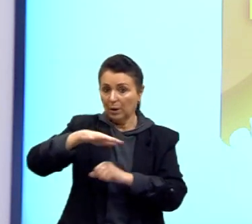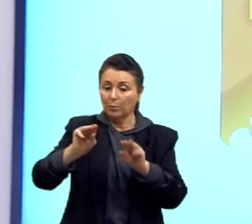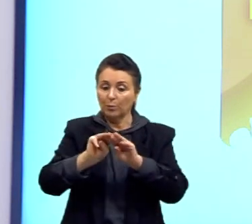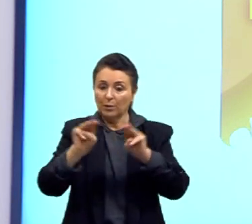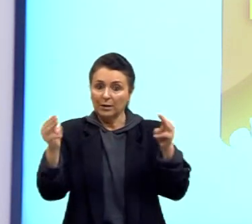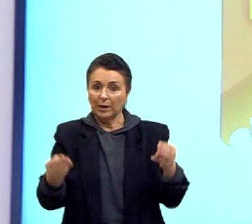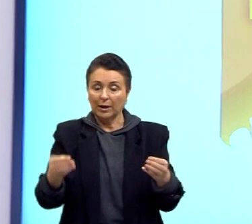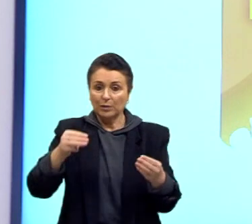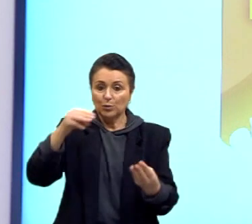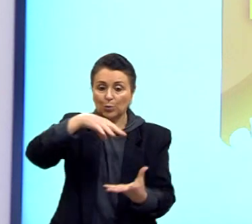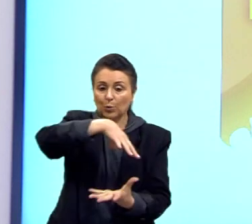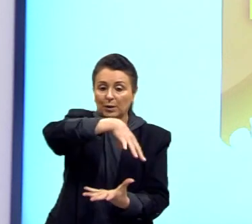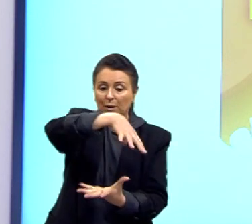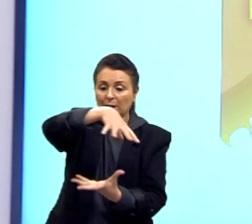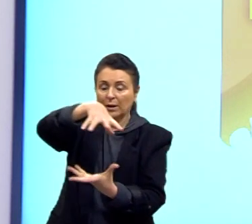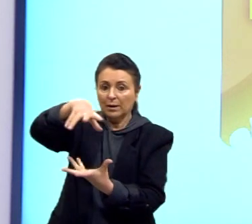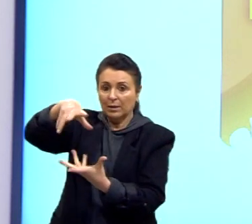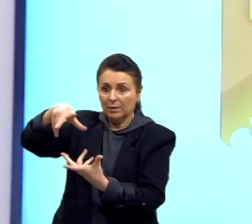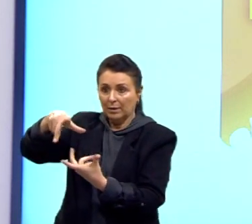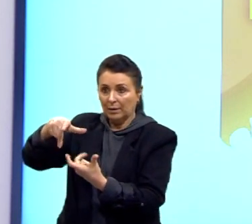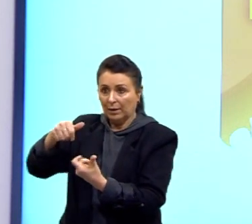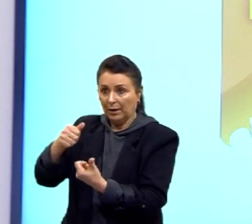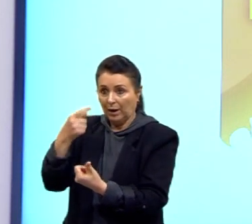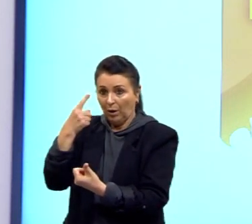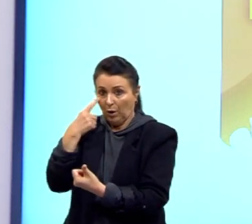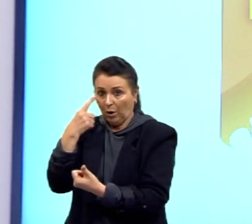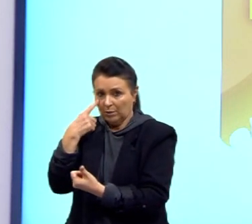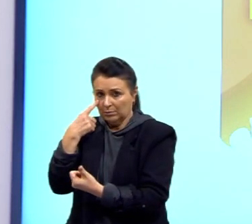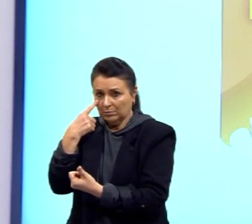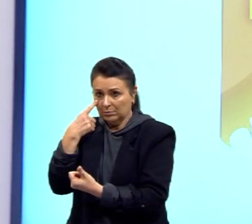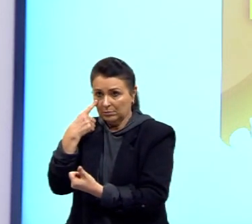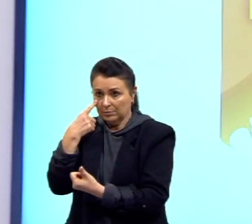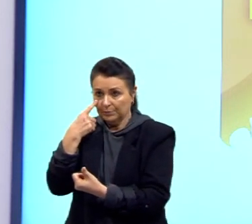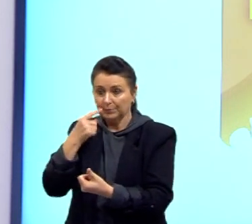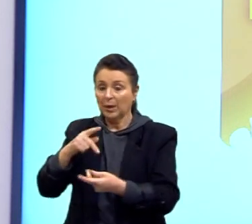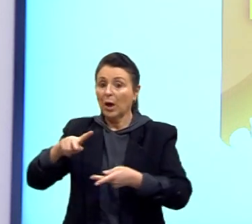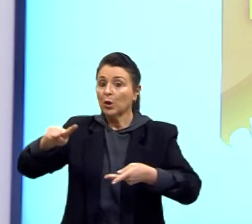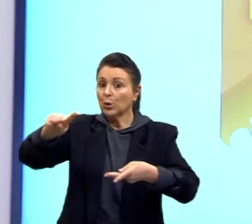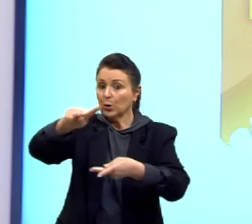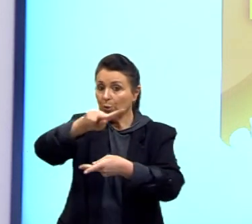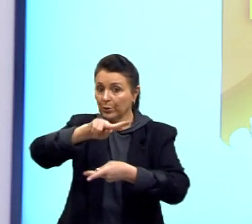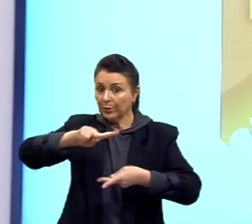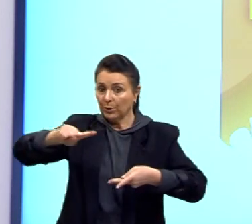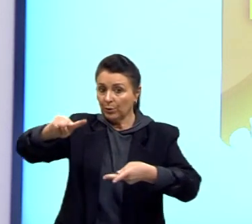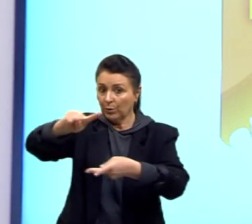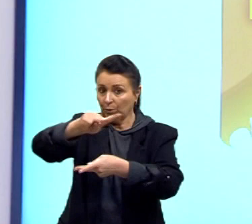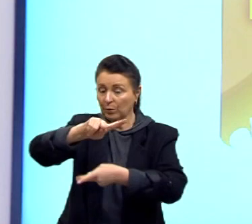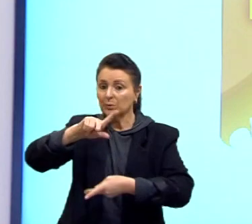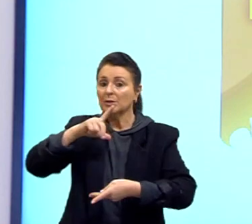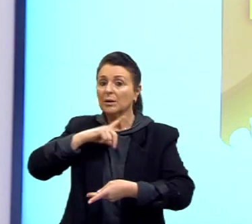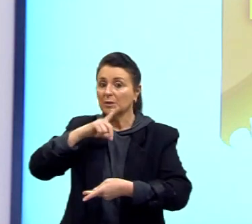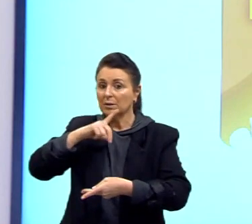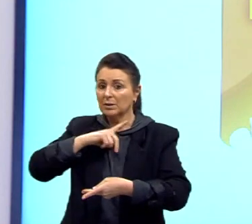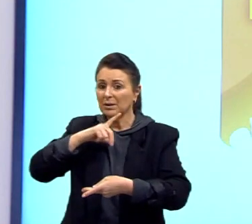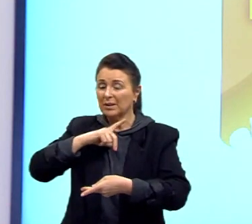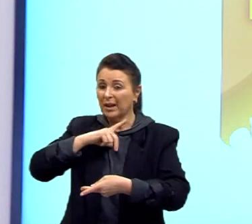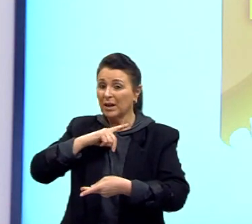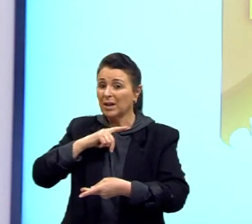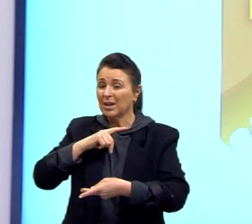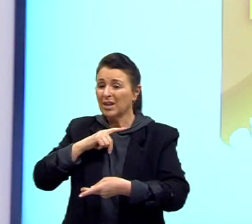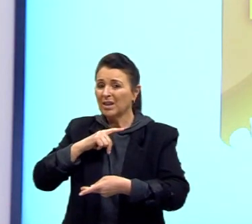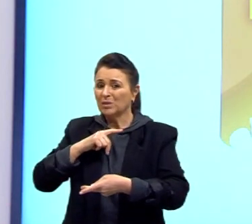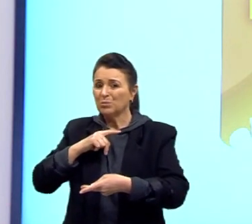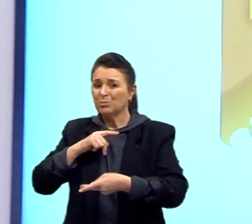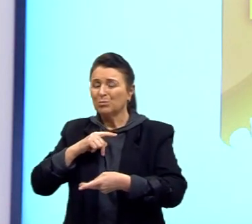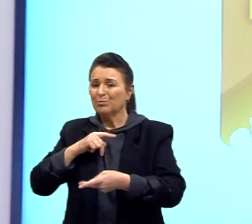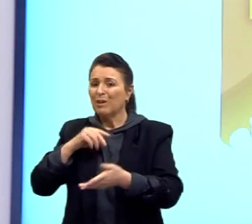ele fica exatamente nessa posição aqui observa em que nos polos a gente tem basicamente uma uma